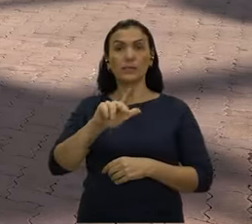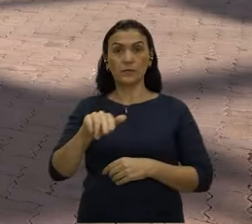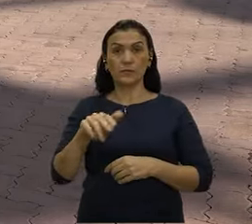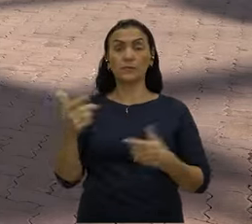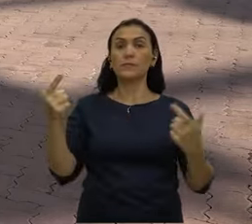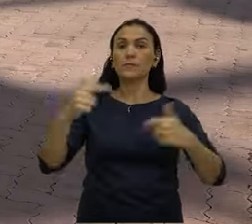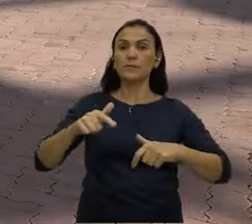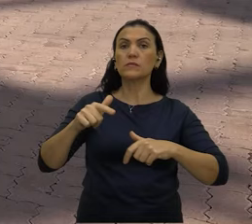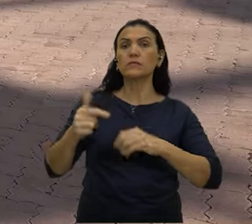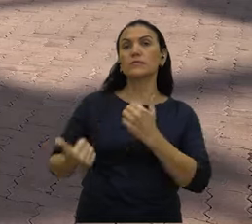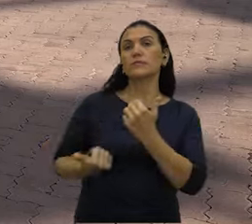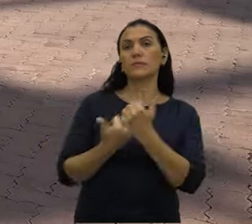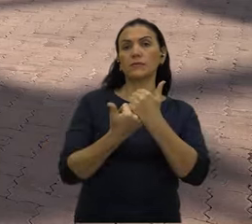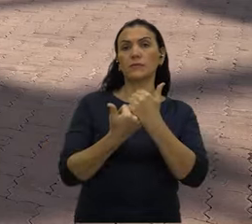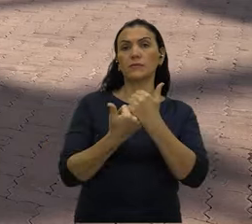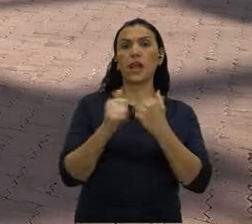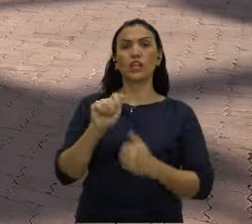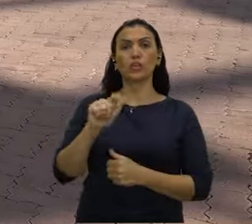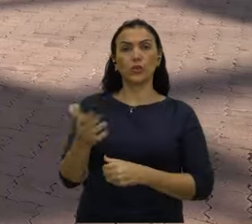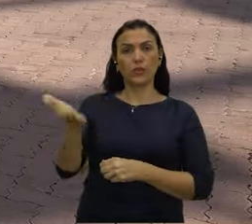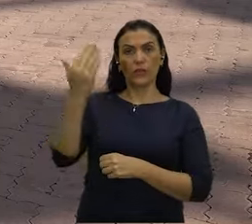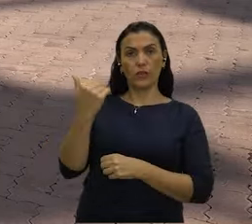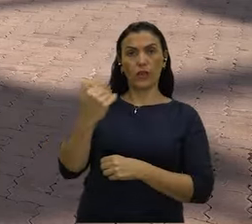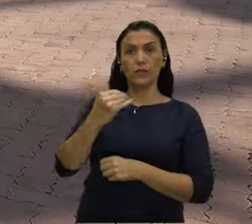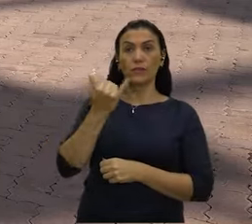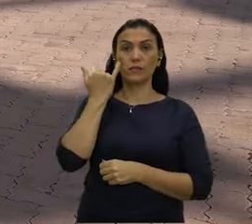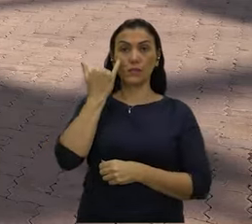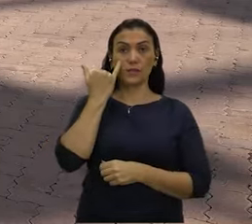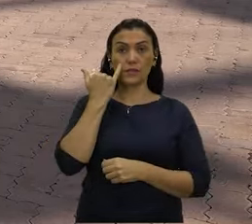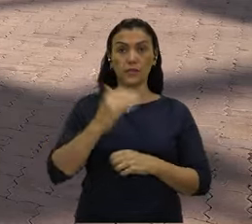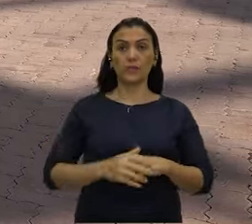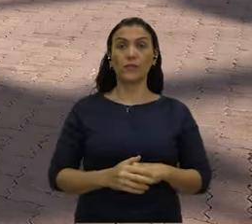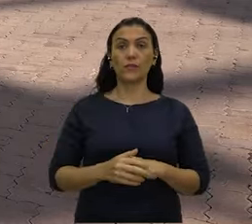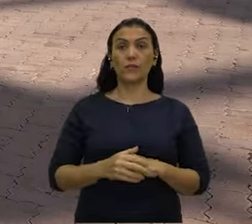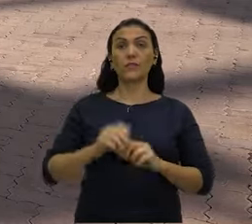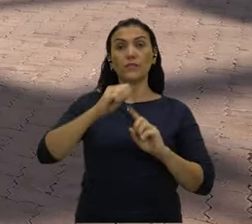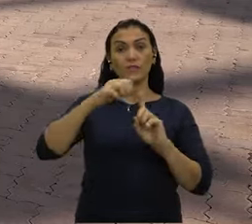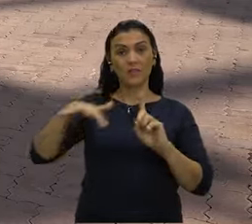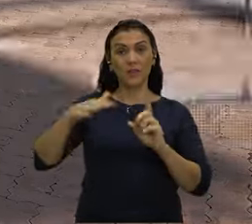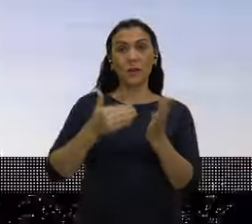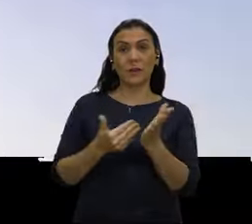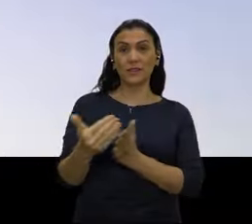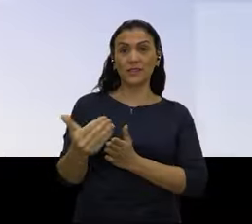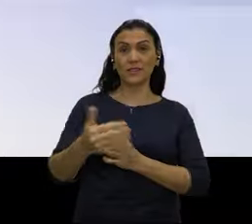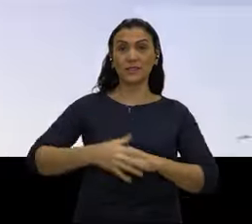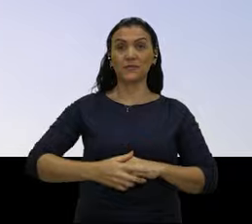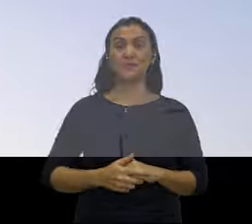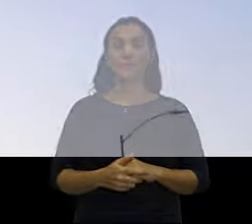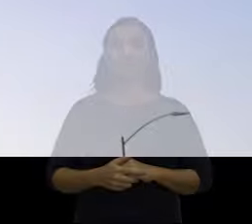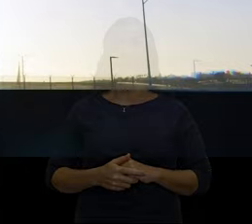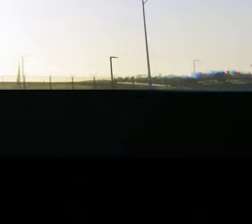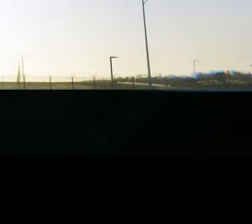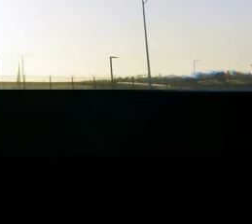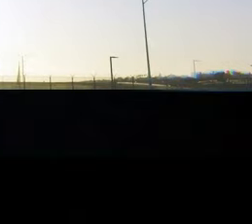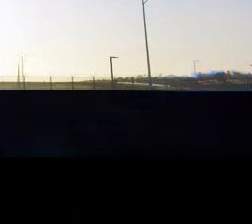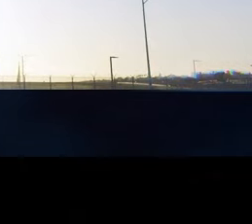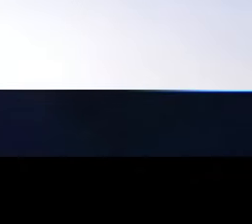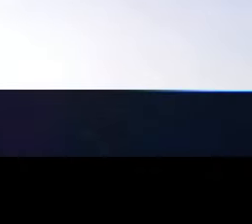que contam com o suporte jurídico da AGU. Quer saber mais? Fique com a gente. O Farol está só começando.